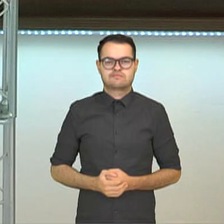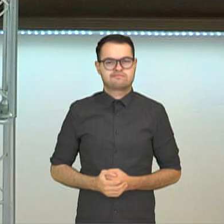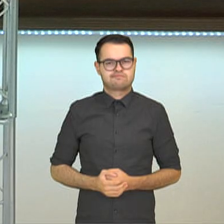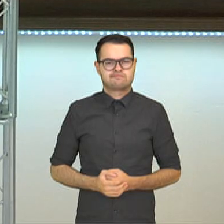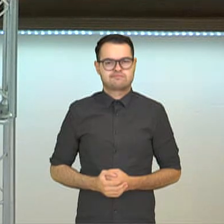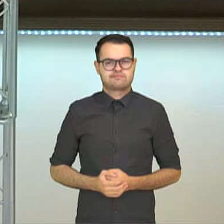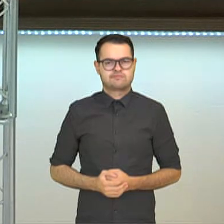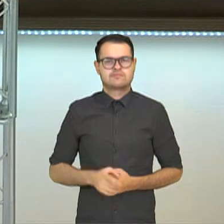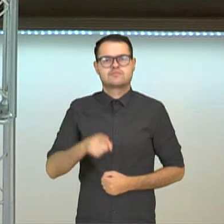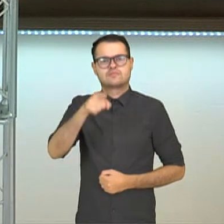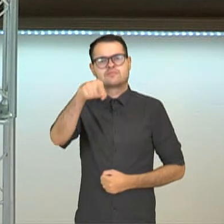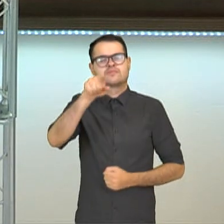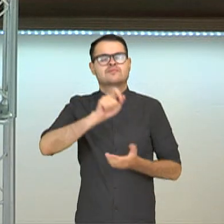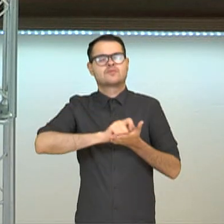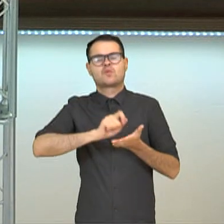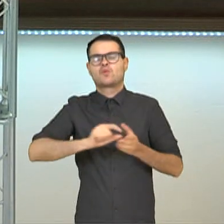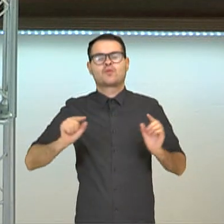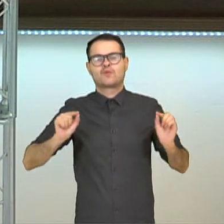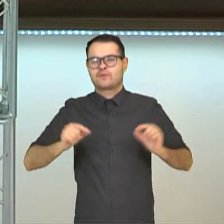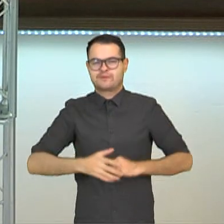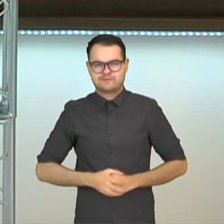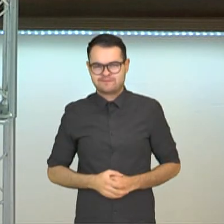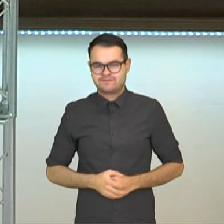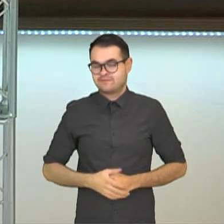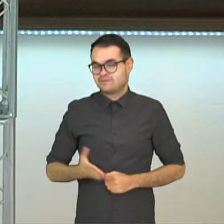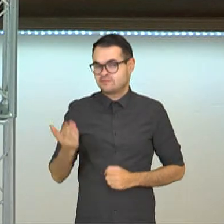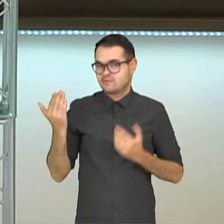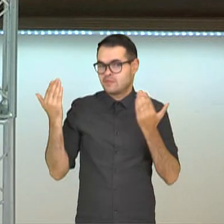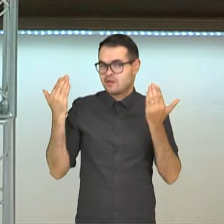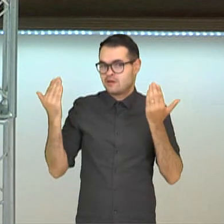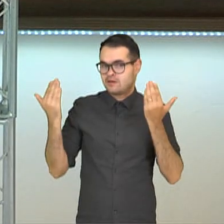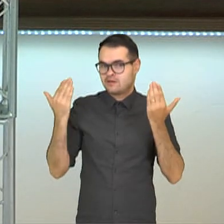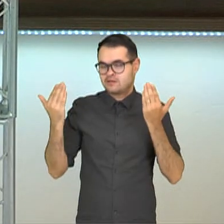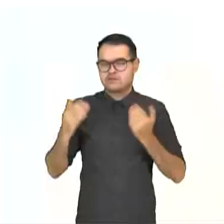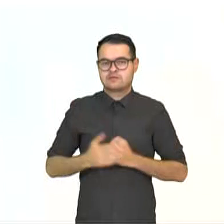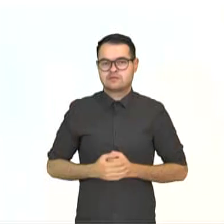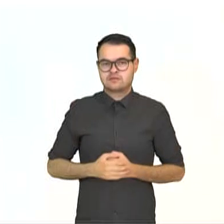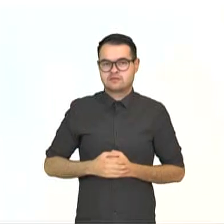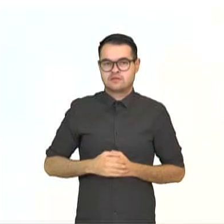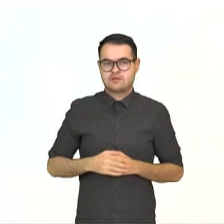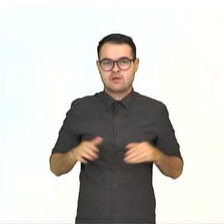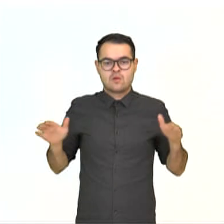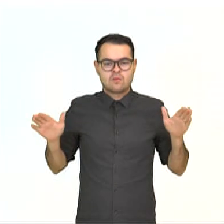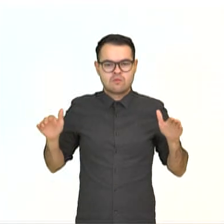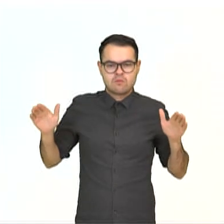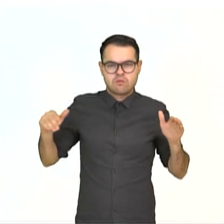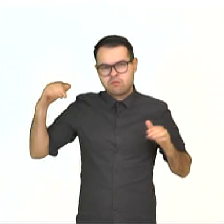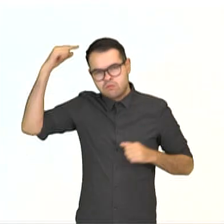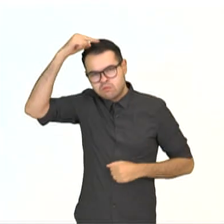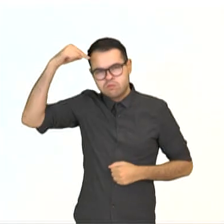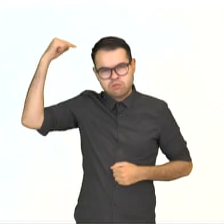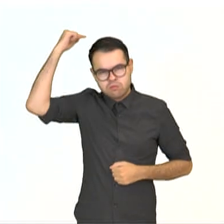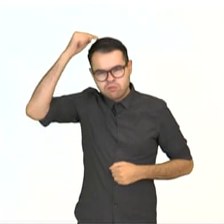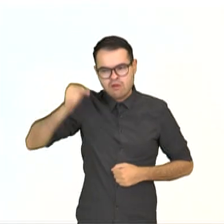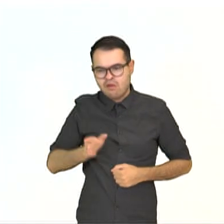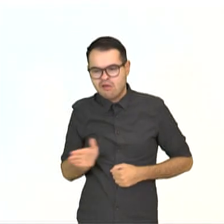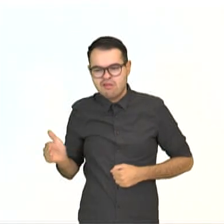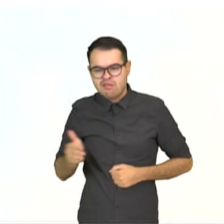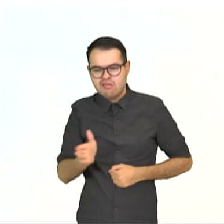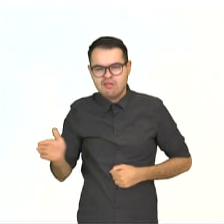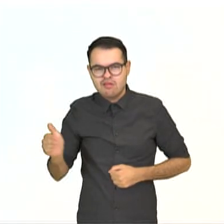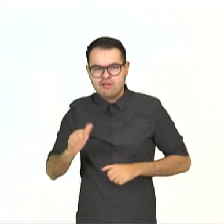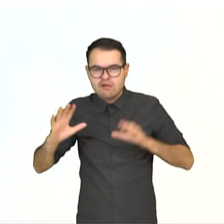O que vocês escreveram? Então, vamos analisar. Anjo torto desses que vivem nas sombras. Essas